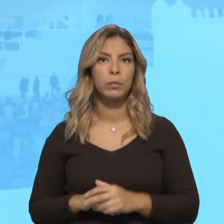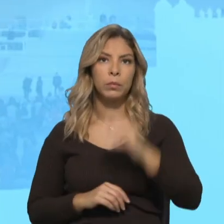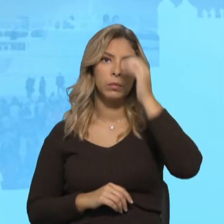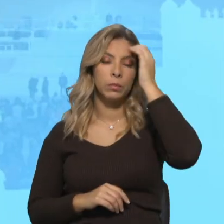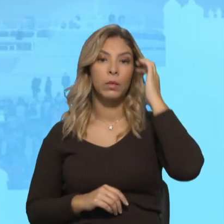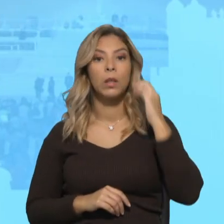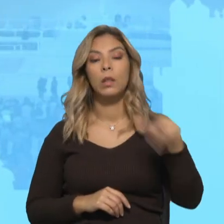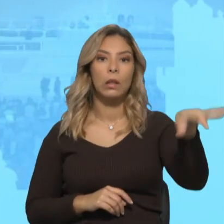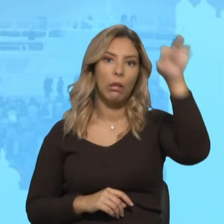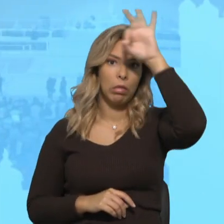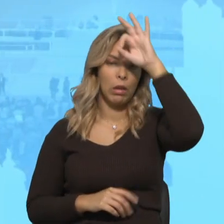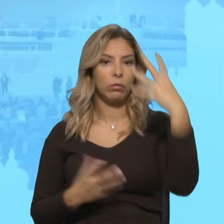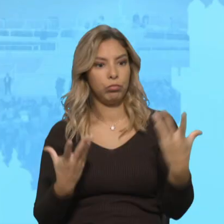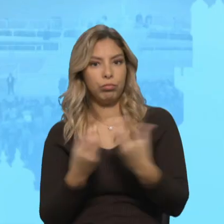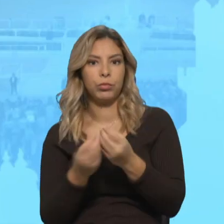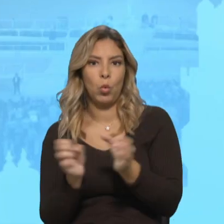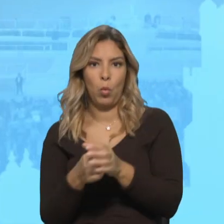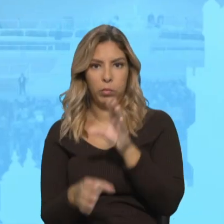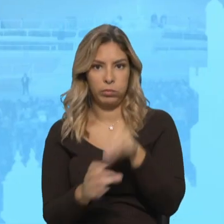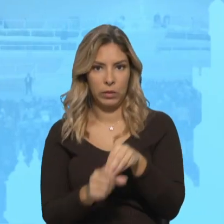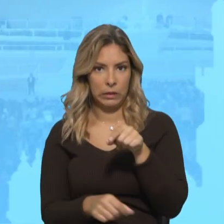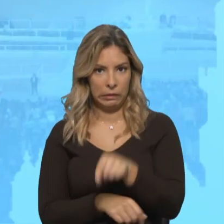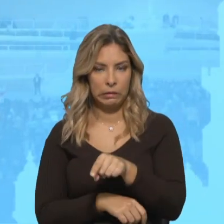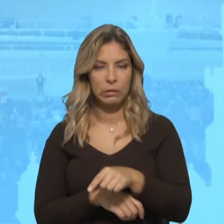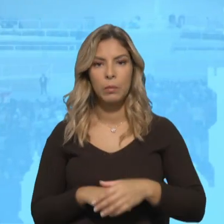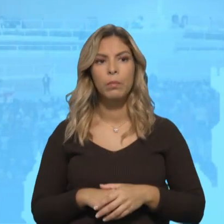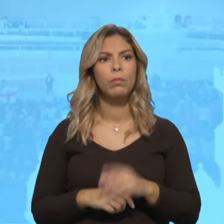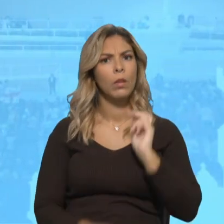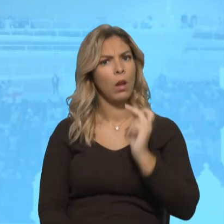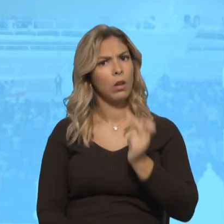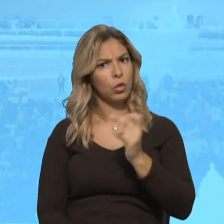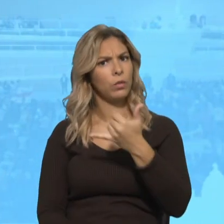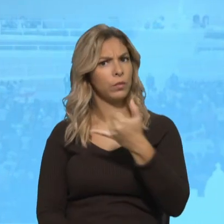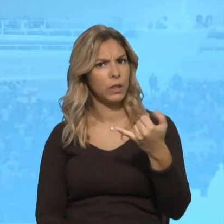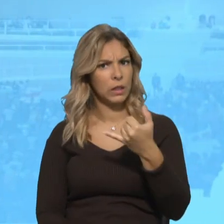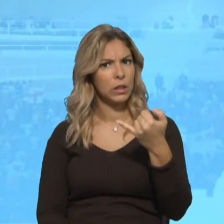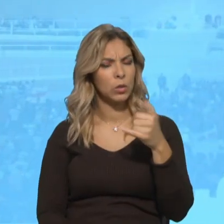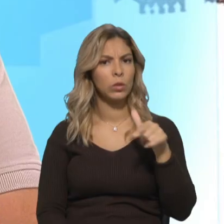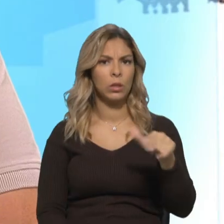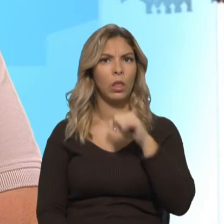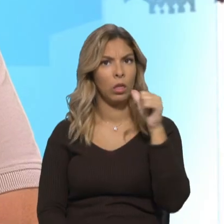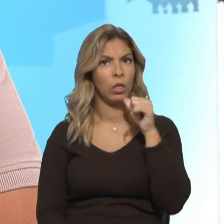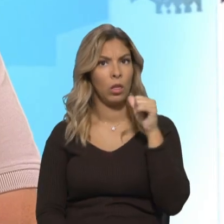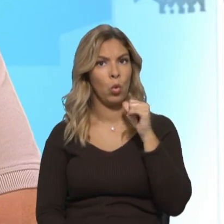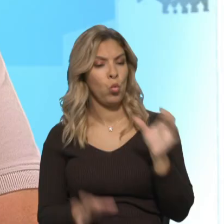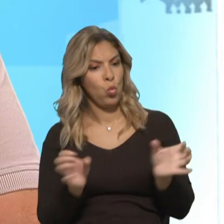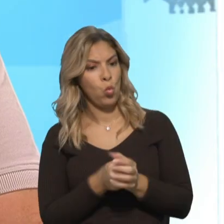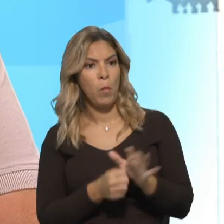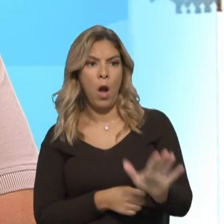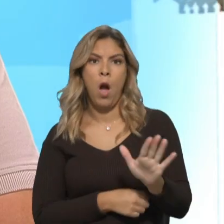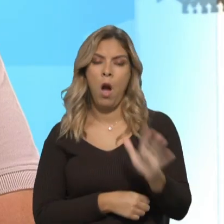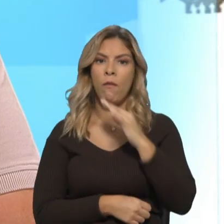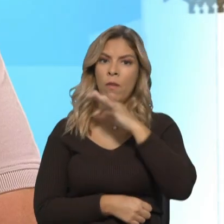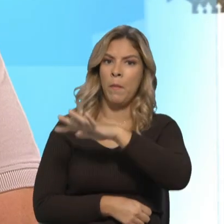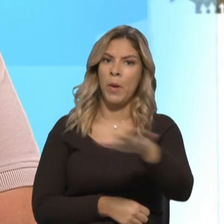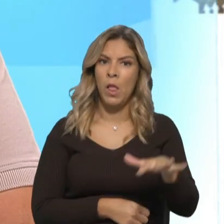missionários da Consolata. Há 25 anos que existe este grupo, esta família, que é